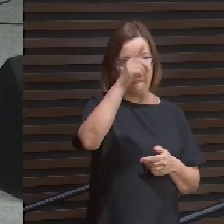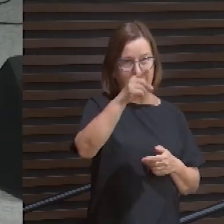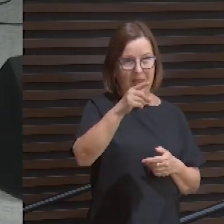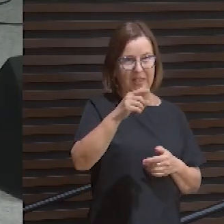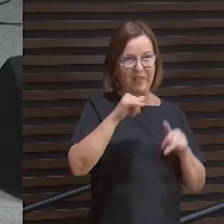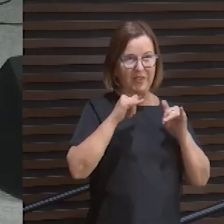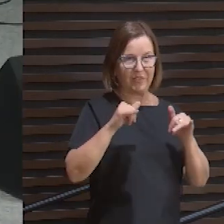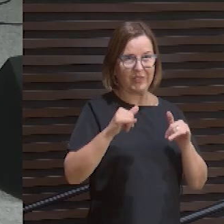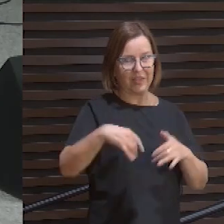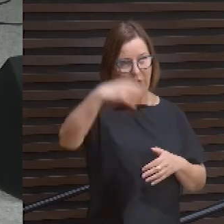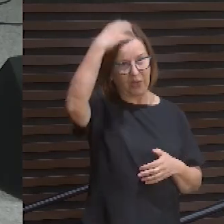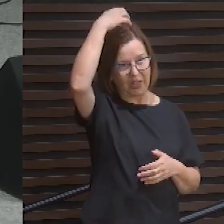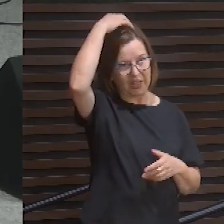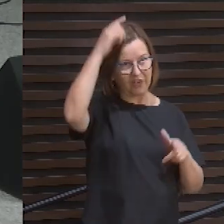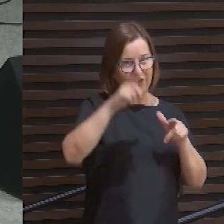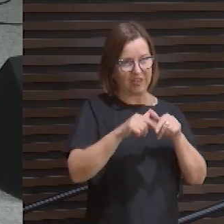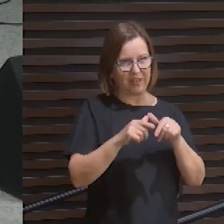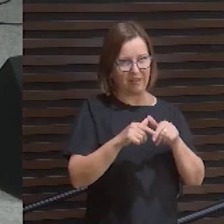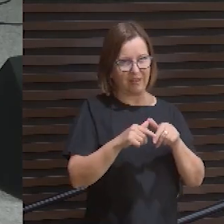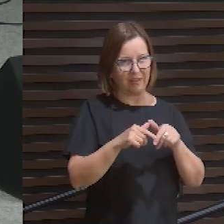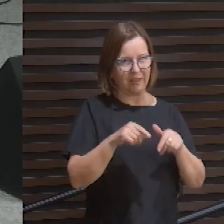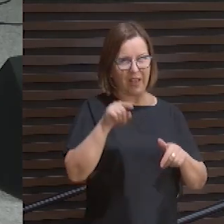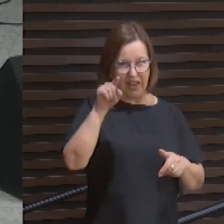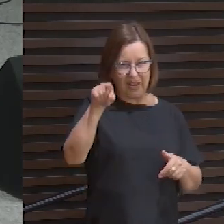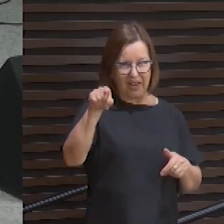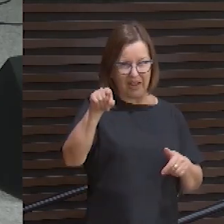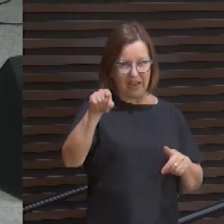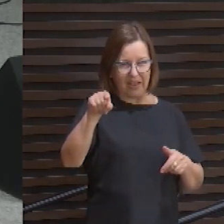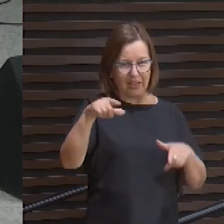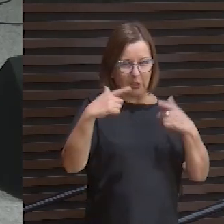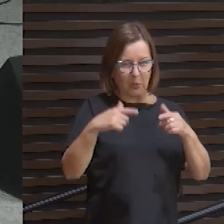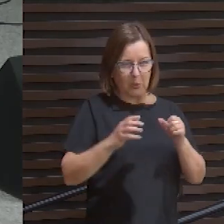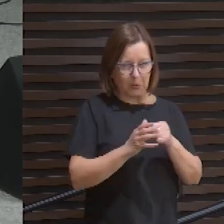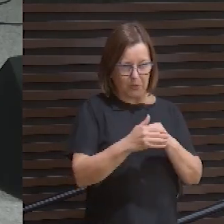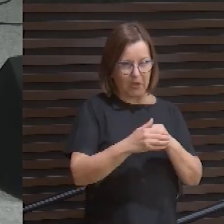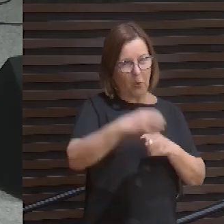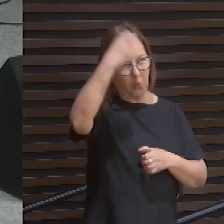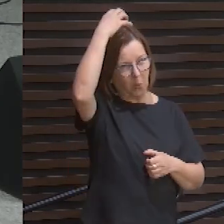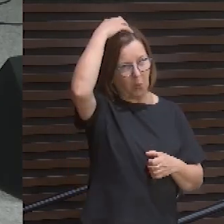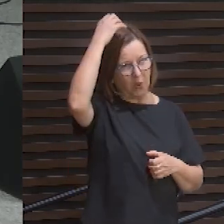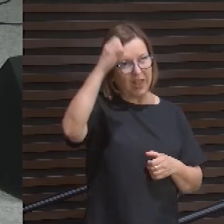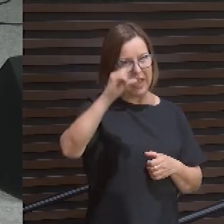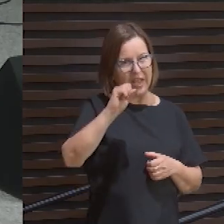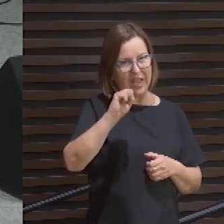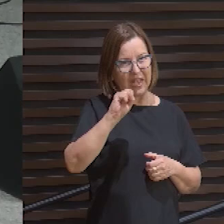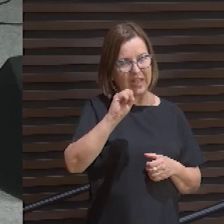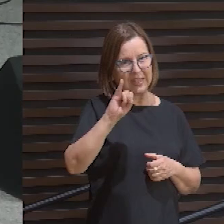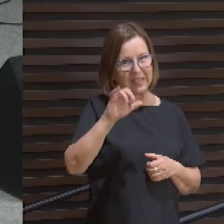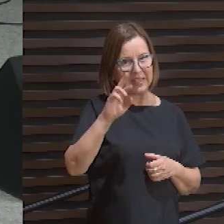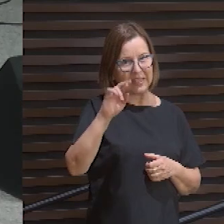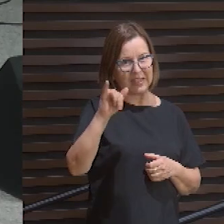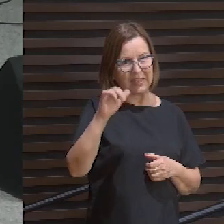lá na câmara, lá no lugar escondido, o rei da Síria fez esse